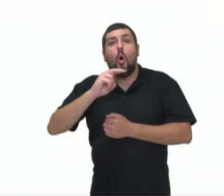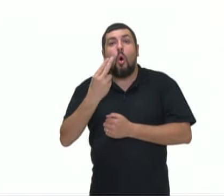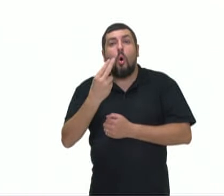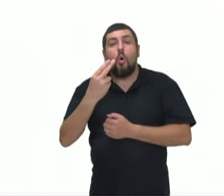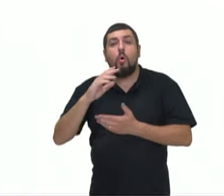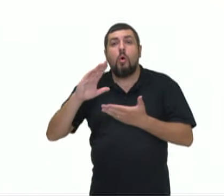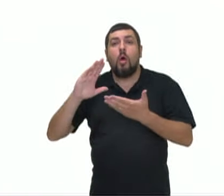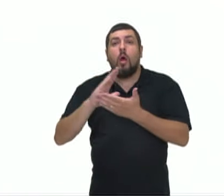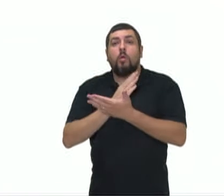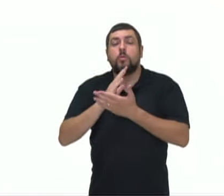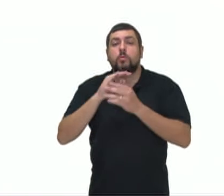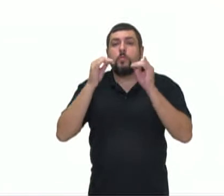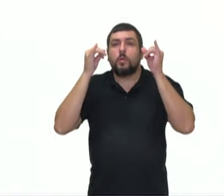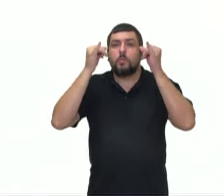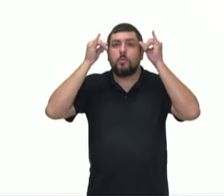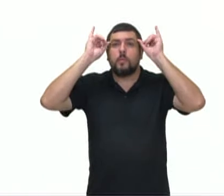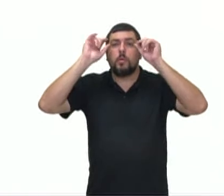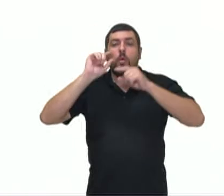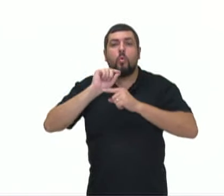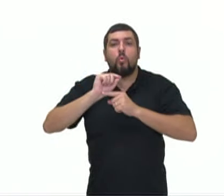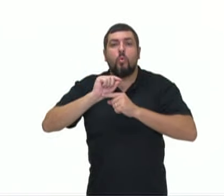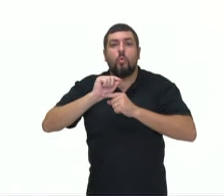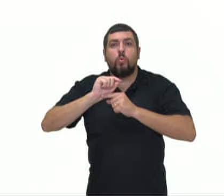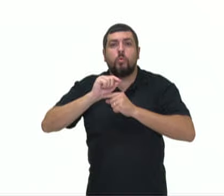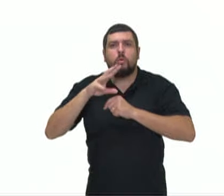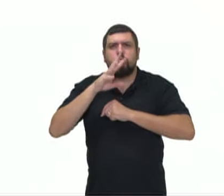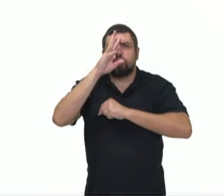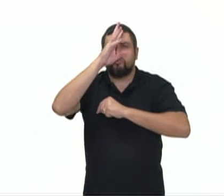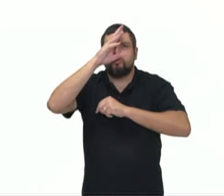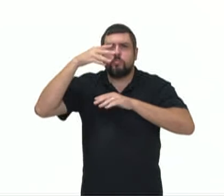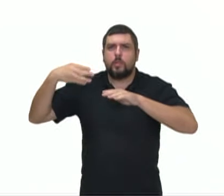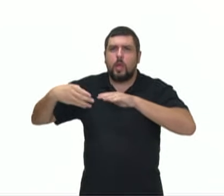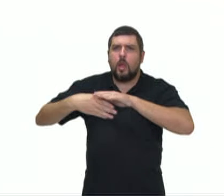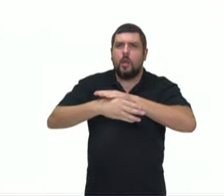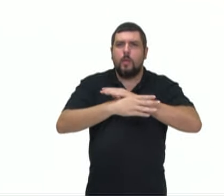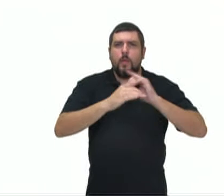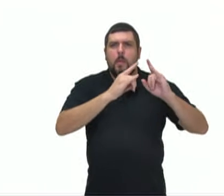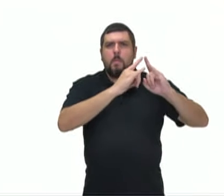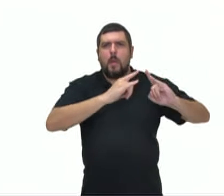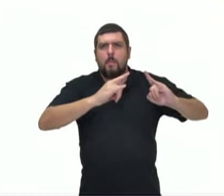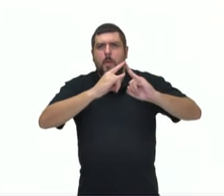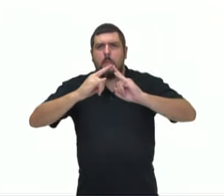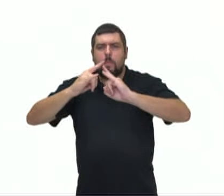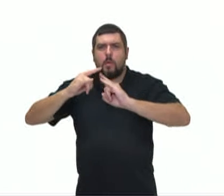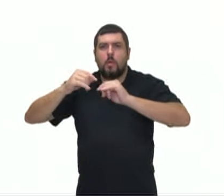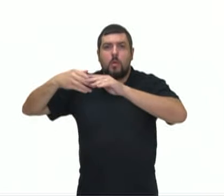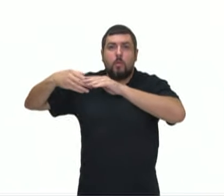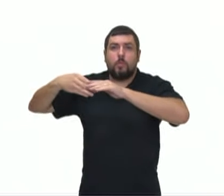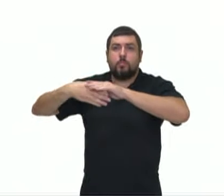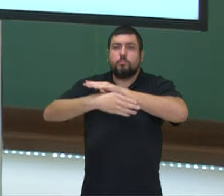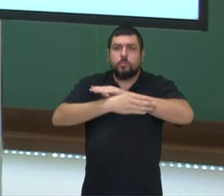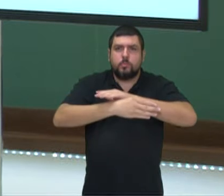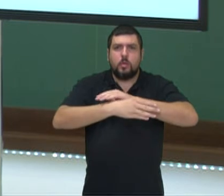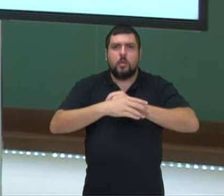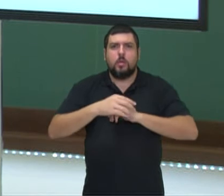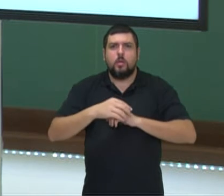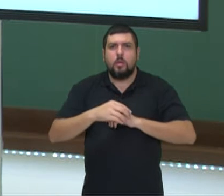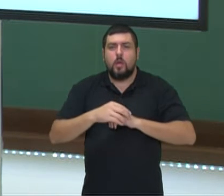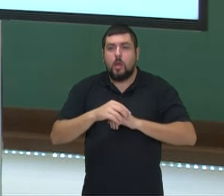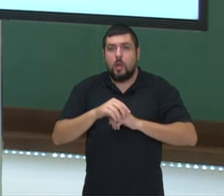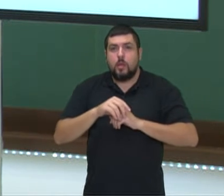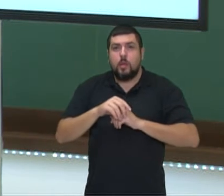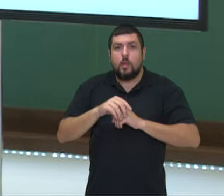algum espaço habitado pelos homens, talvez para fazer essa marcação. Olha, esse animal, né, a gente não utiliza para alimento, a gente não